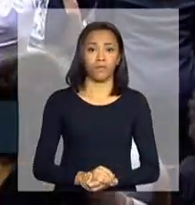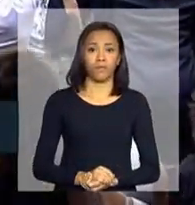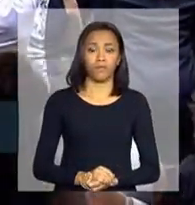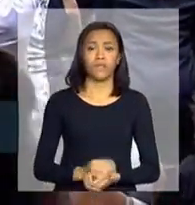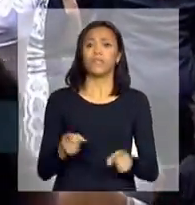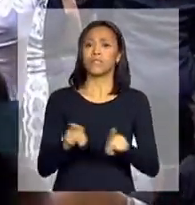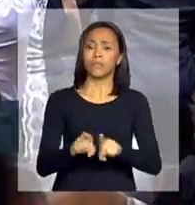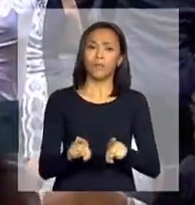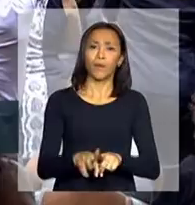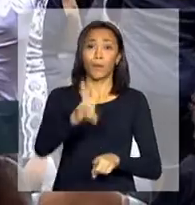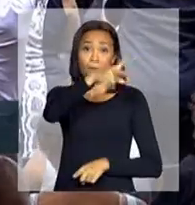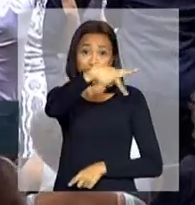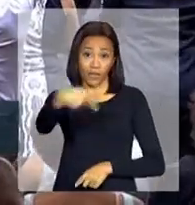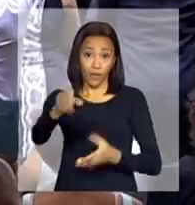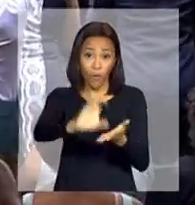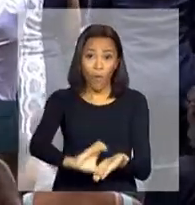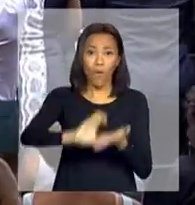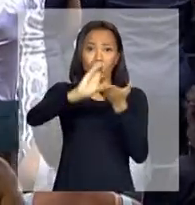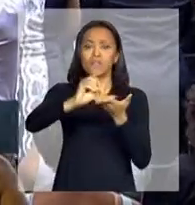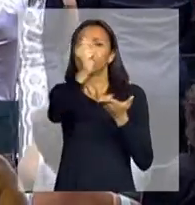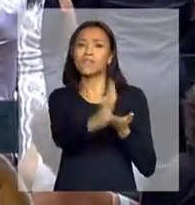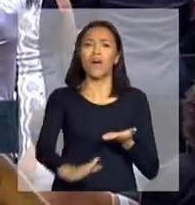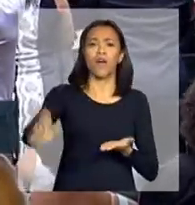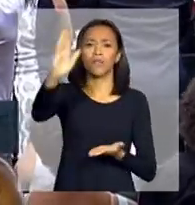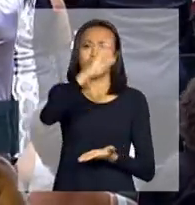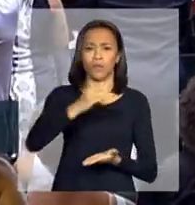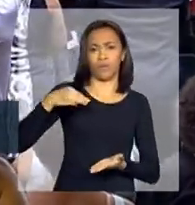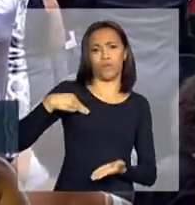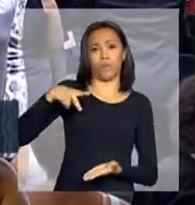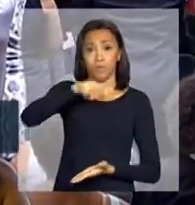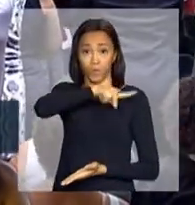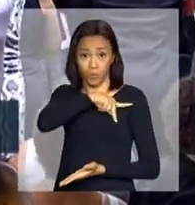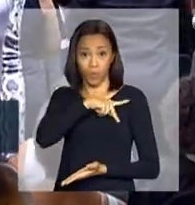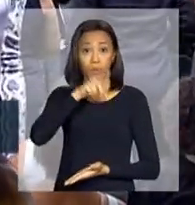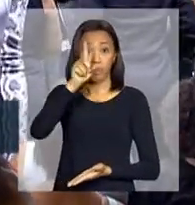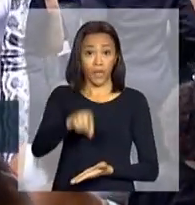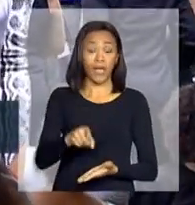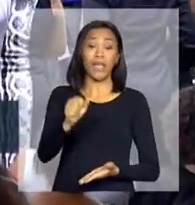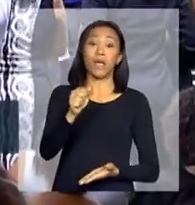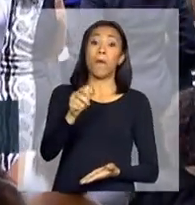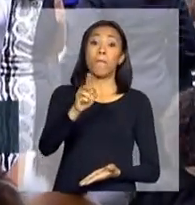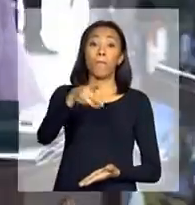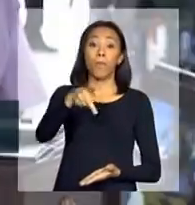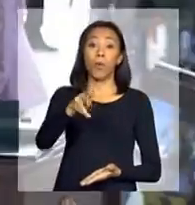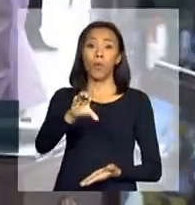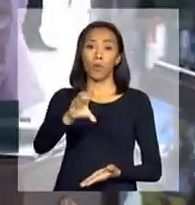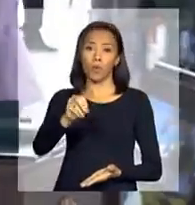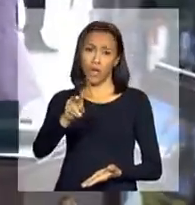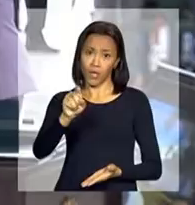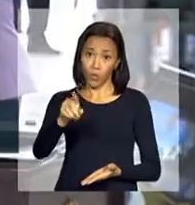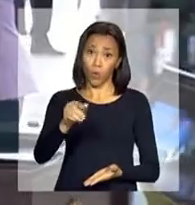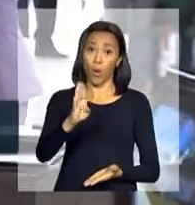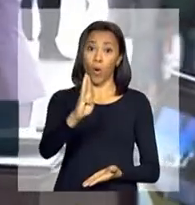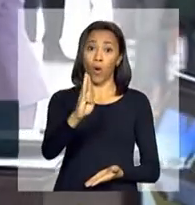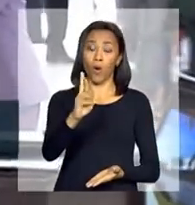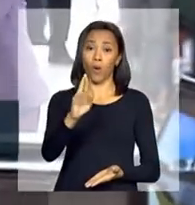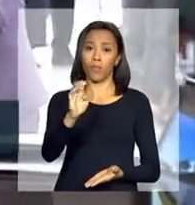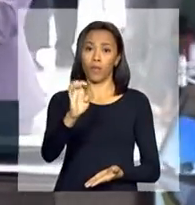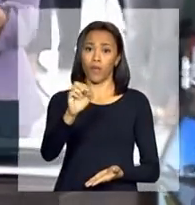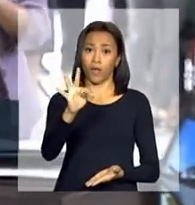e o Presidente do Conselho Nacional do Ministério Público o procurador-geral da República Roberto Gurgel